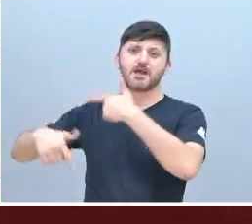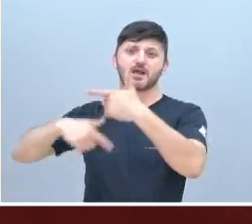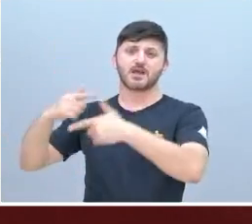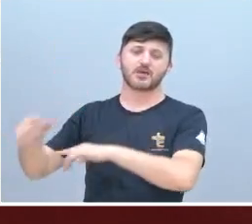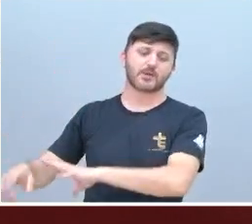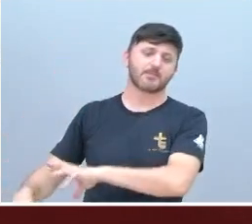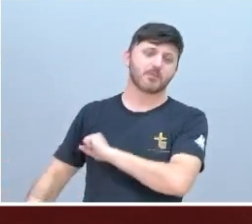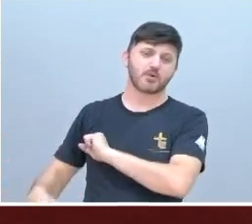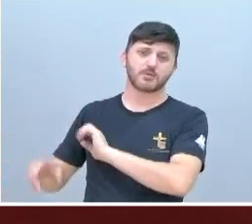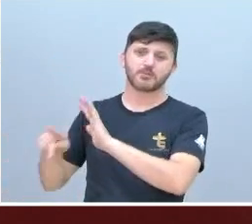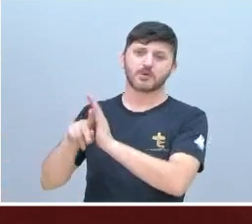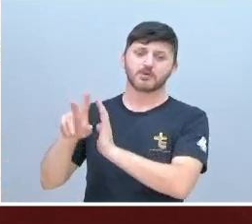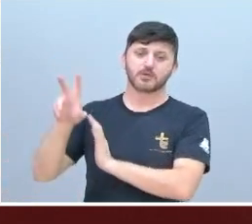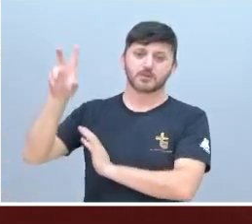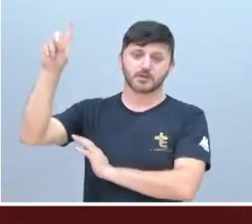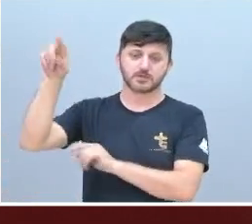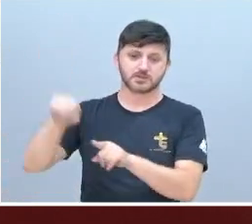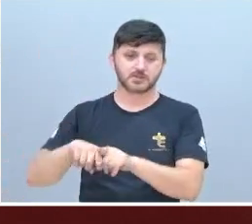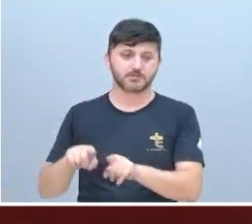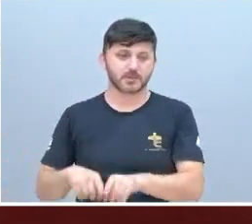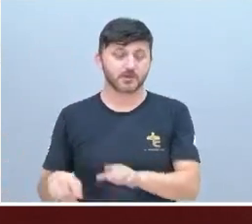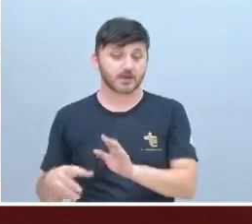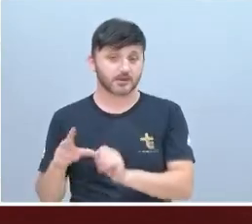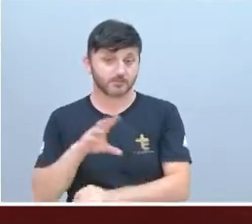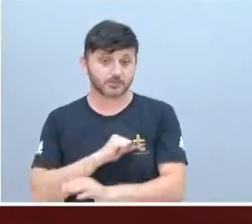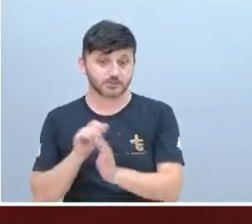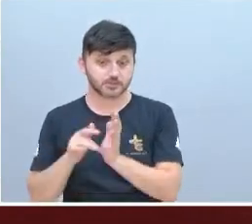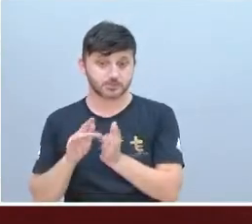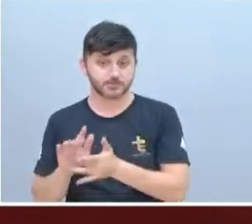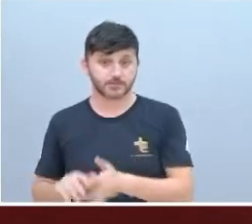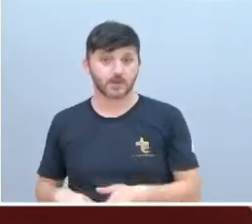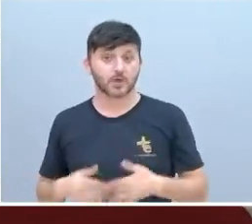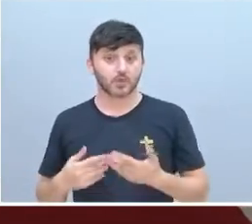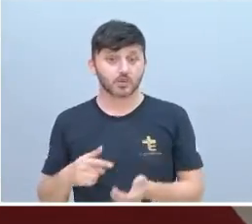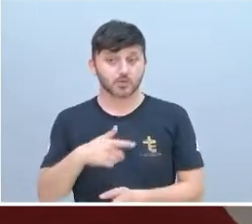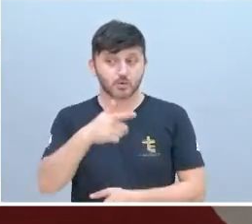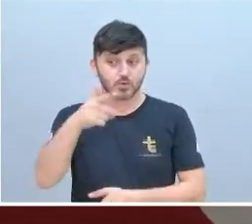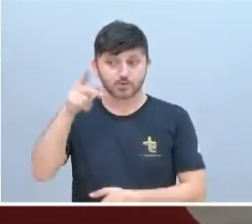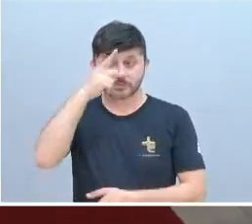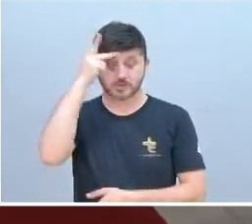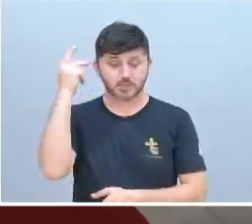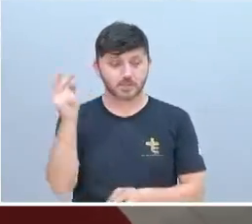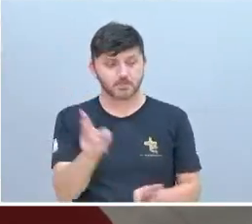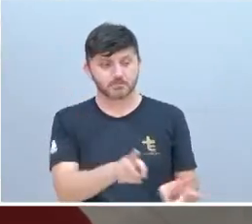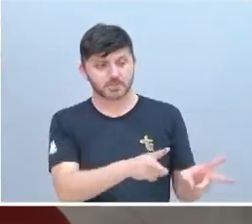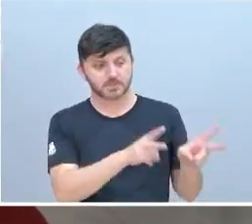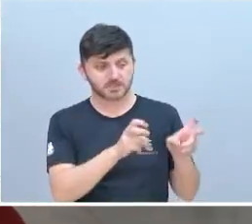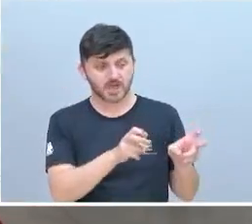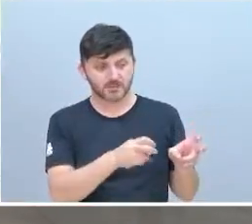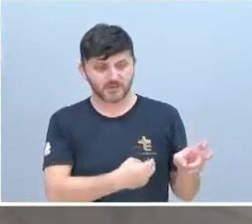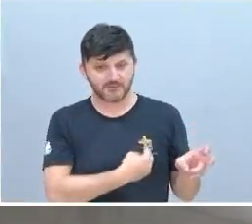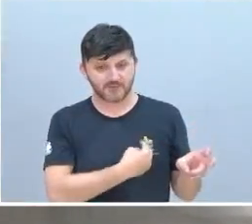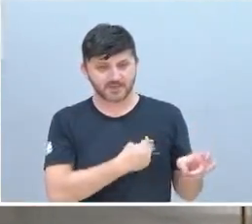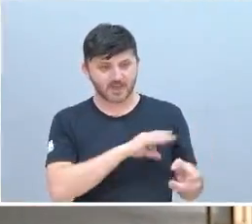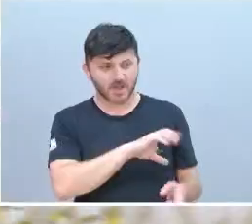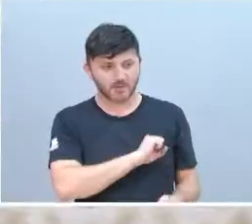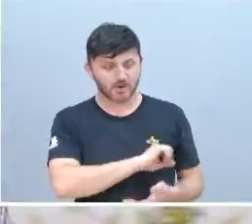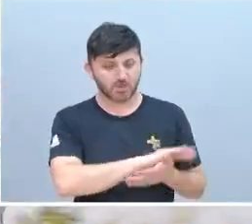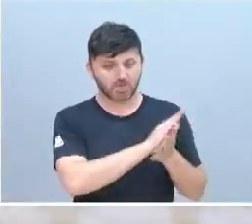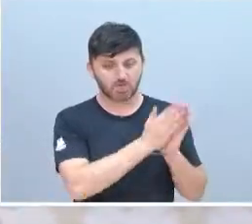amor. Quando alguém percebe que o outro teve uma vida devotada no amor, na doação,